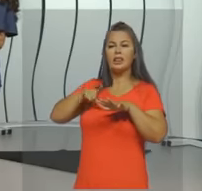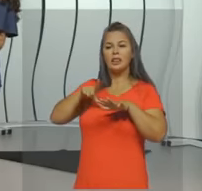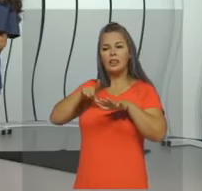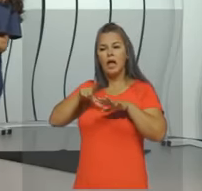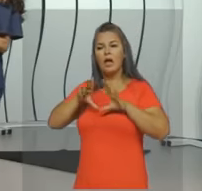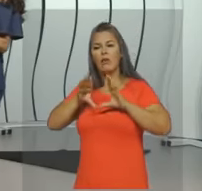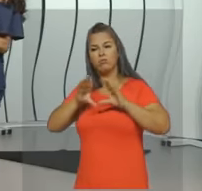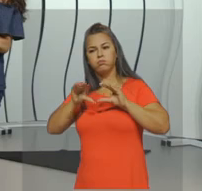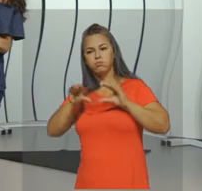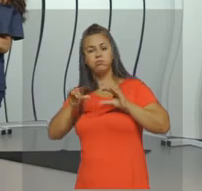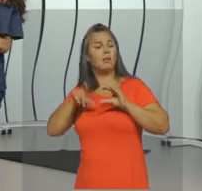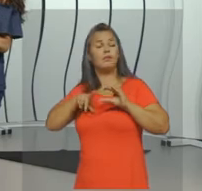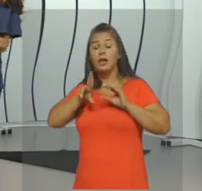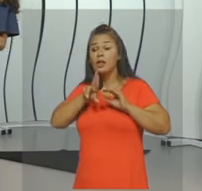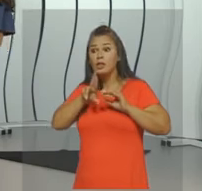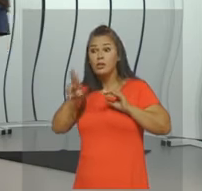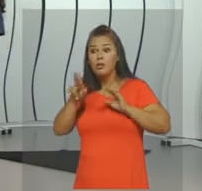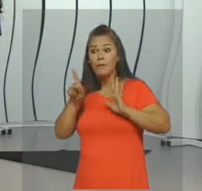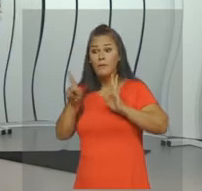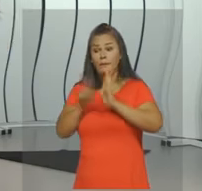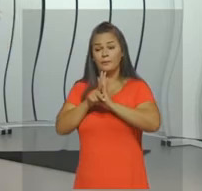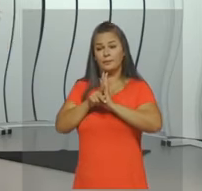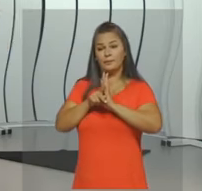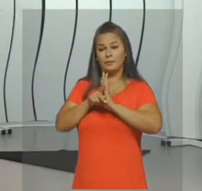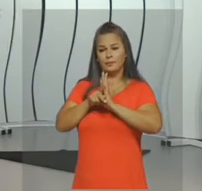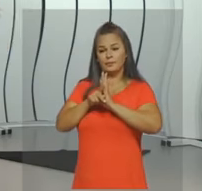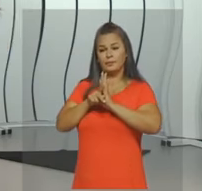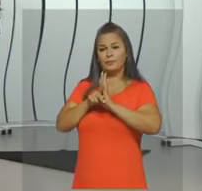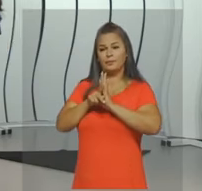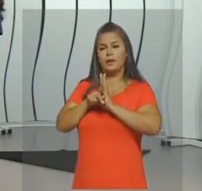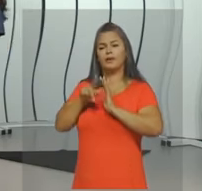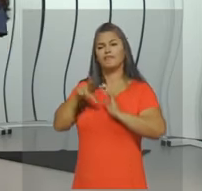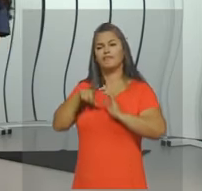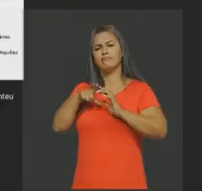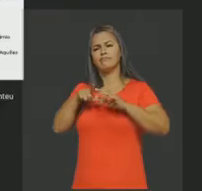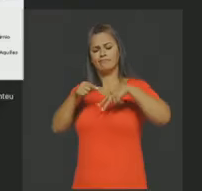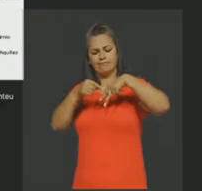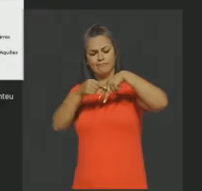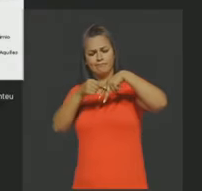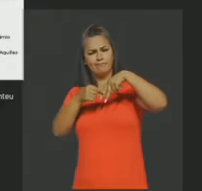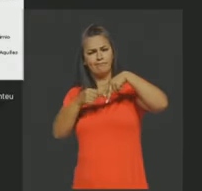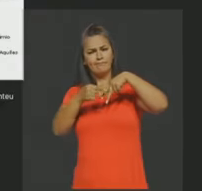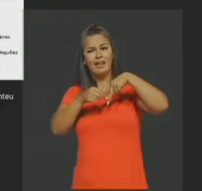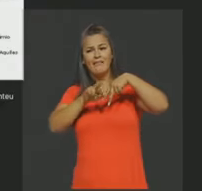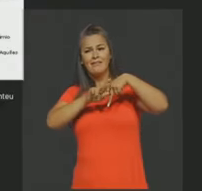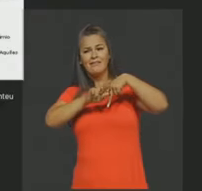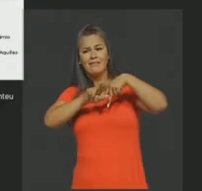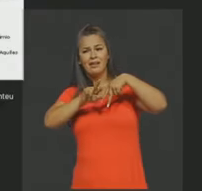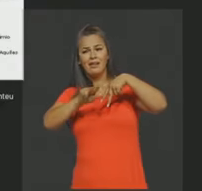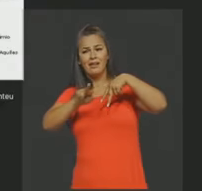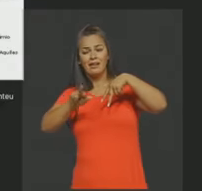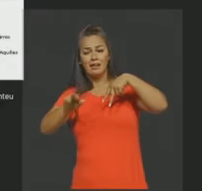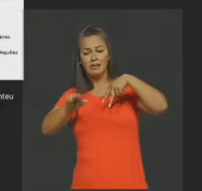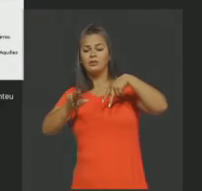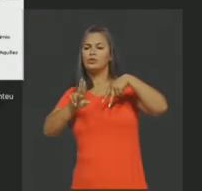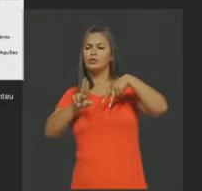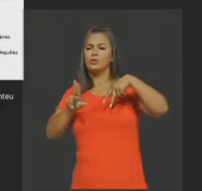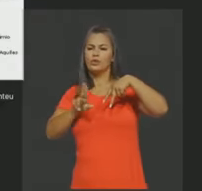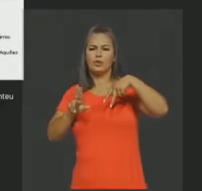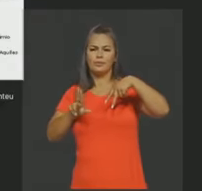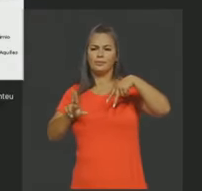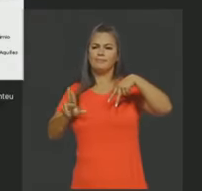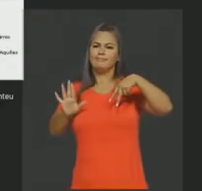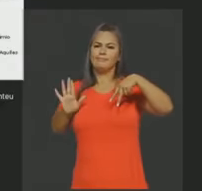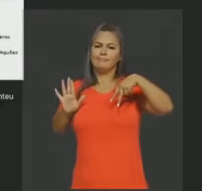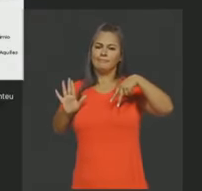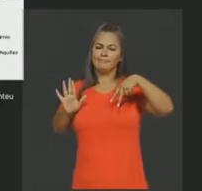grande glúteo, tá? Tem o femoral, etc. Então, nós temos um número variado